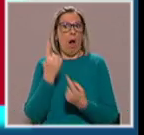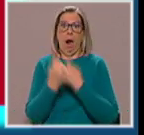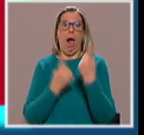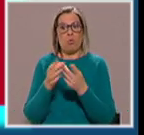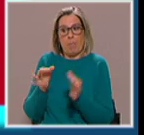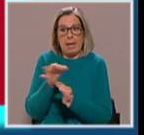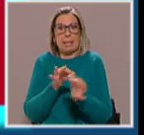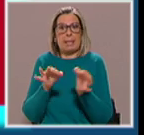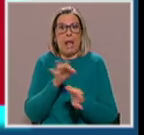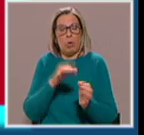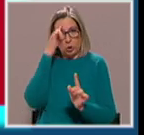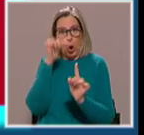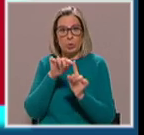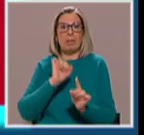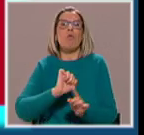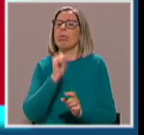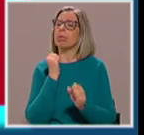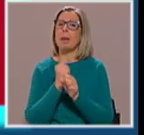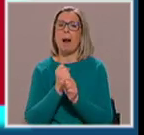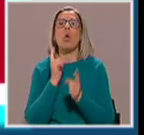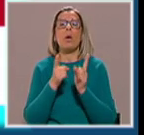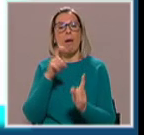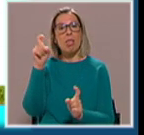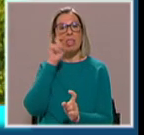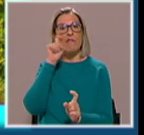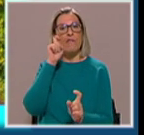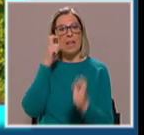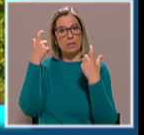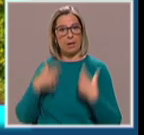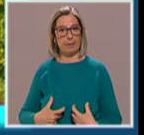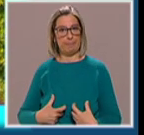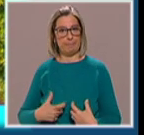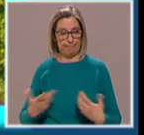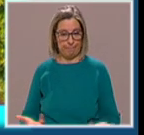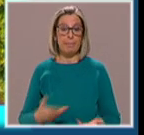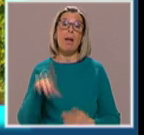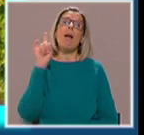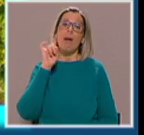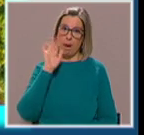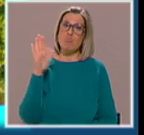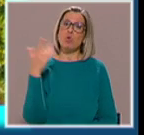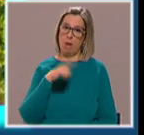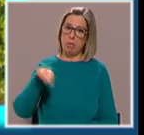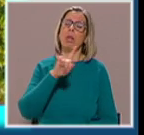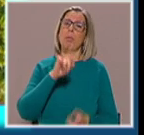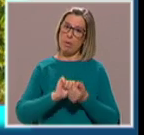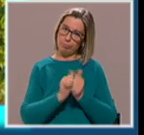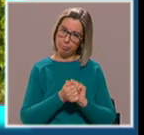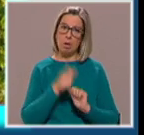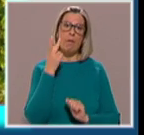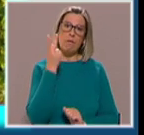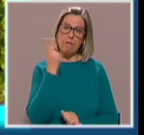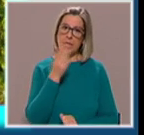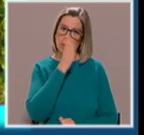têm a função de defesa do organismo. É muito importante que adotes hábitos de vida